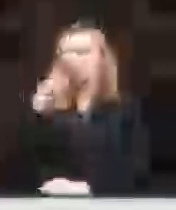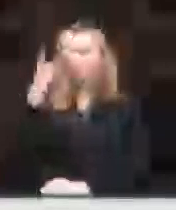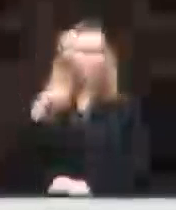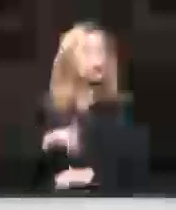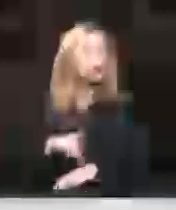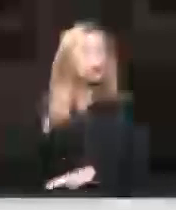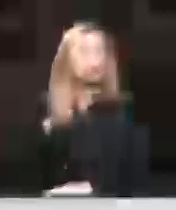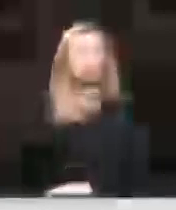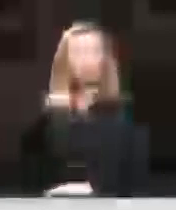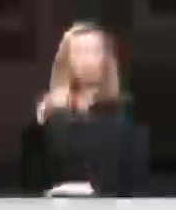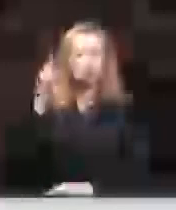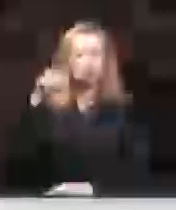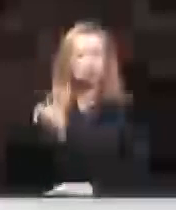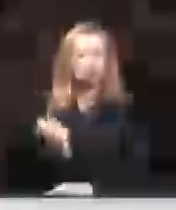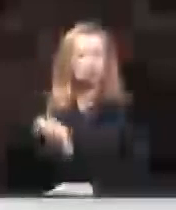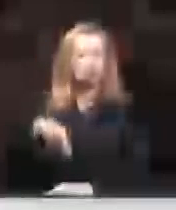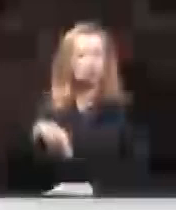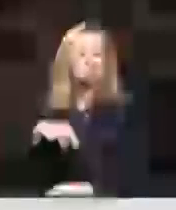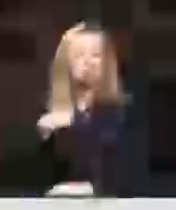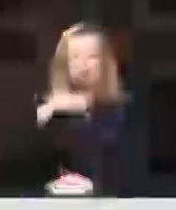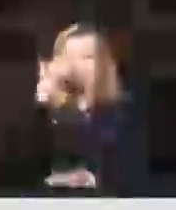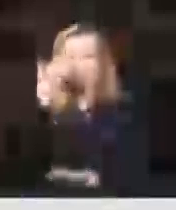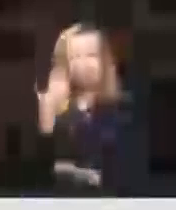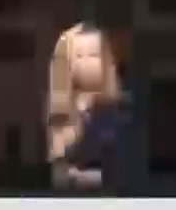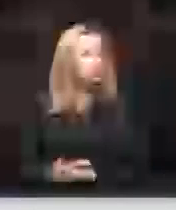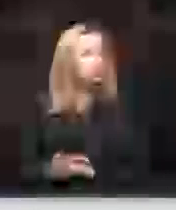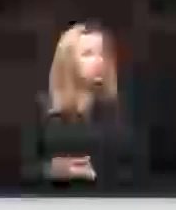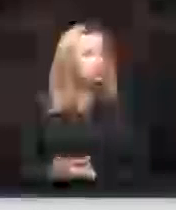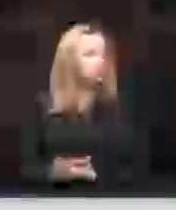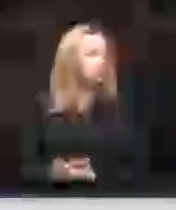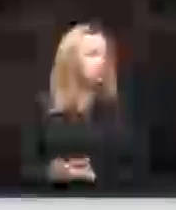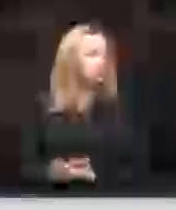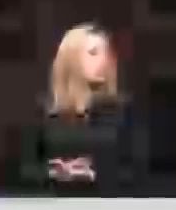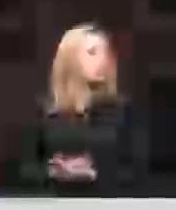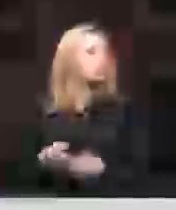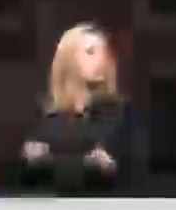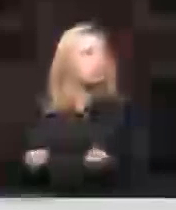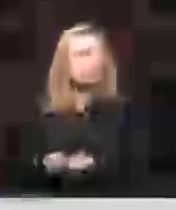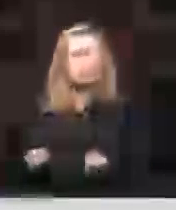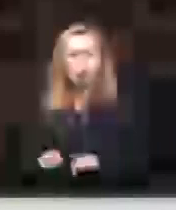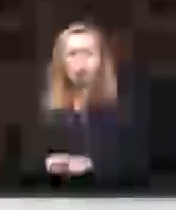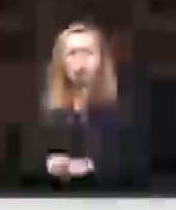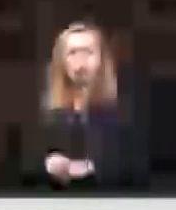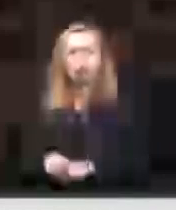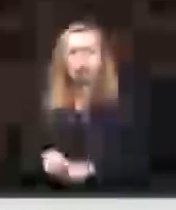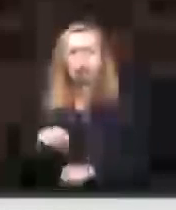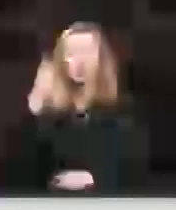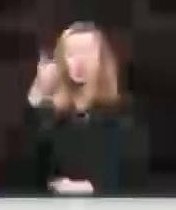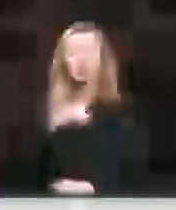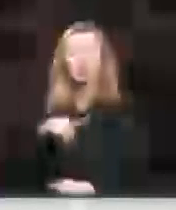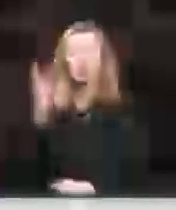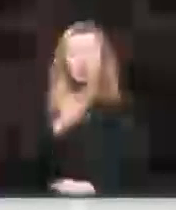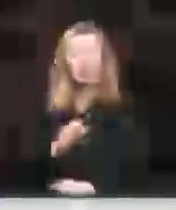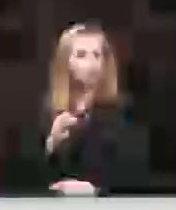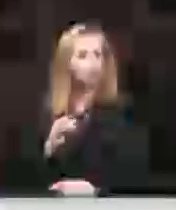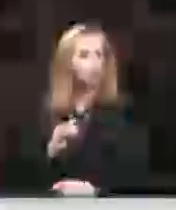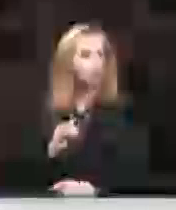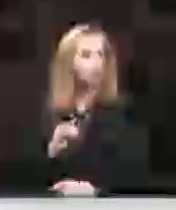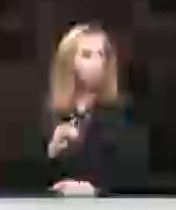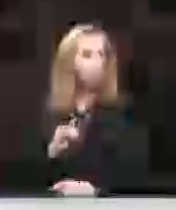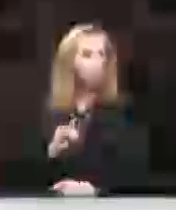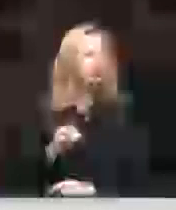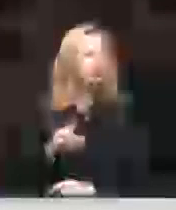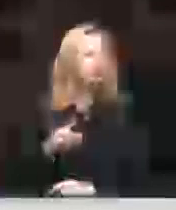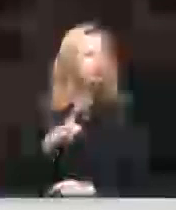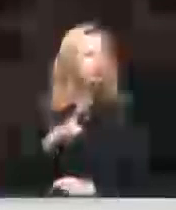Julianelli, acredito eu, dentre os parlamentares, também deputado Luiz Paulo. Houve um acompanhamento de